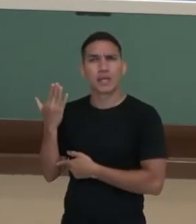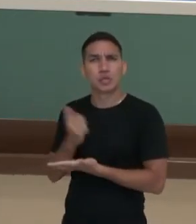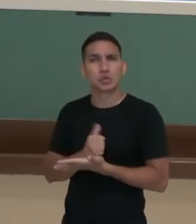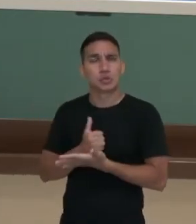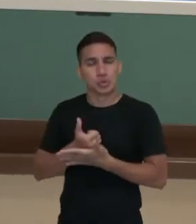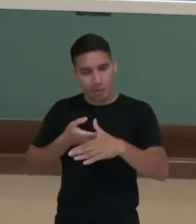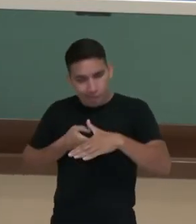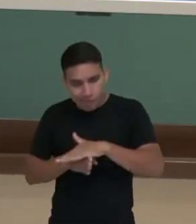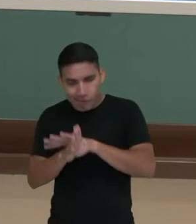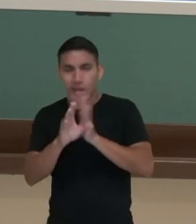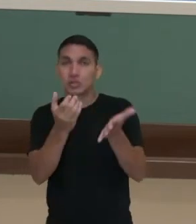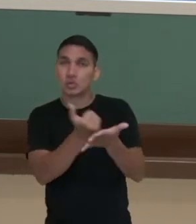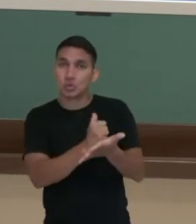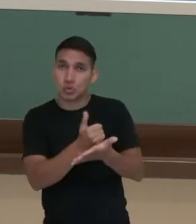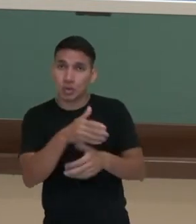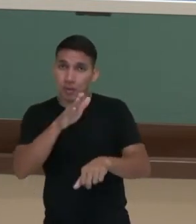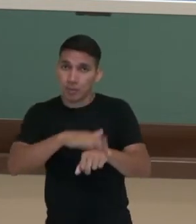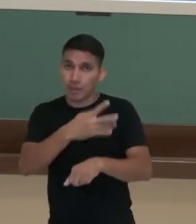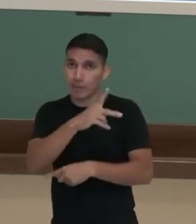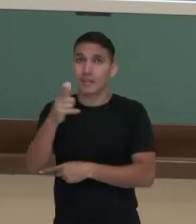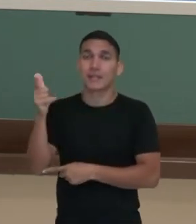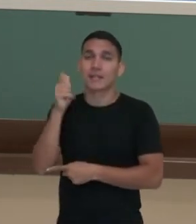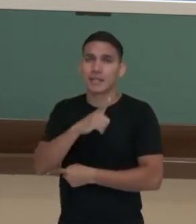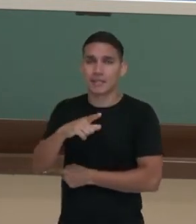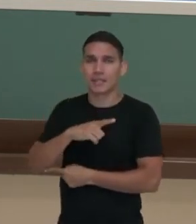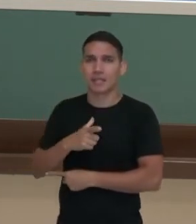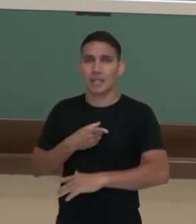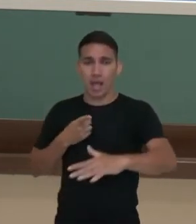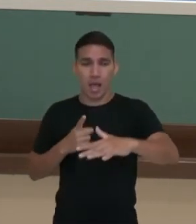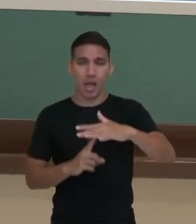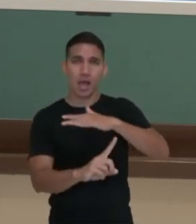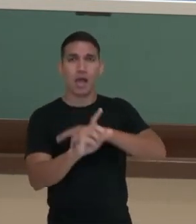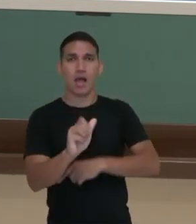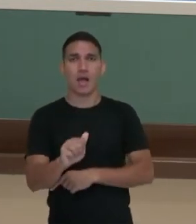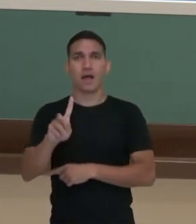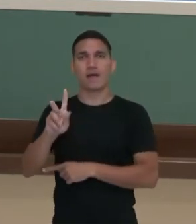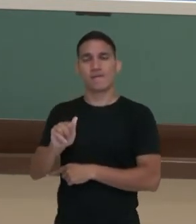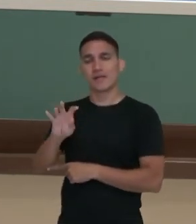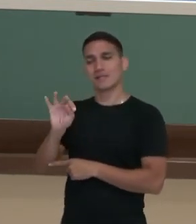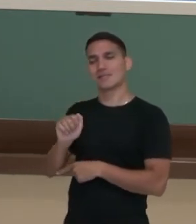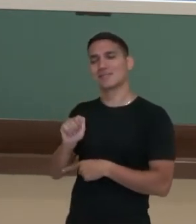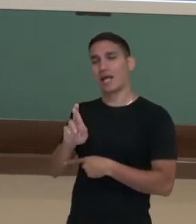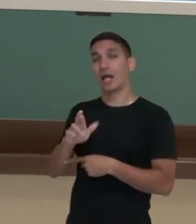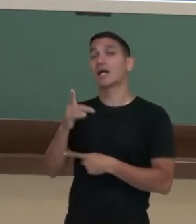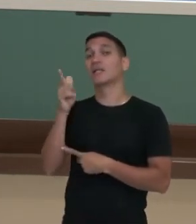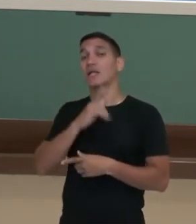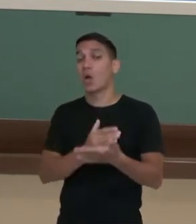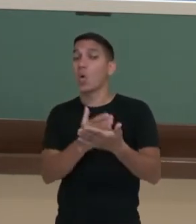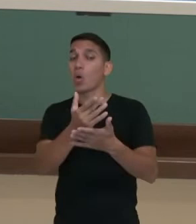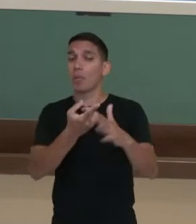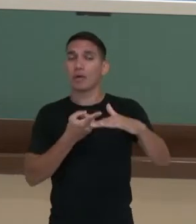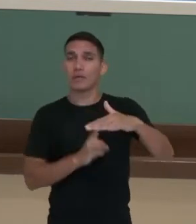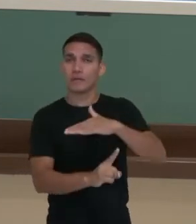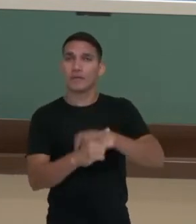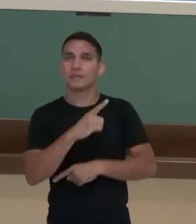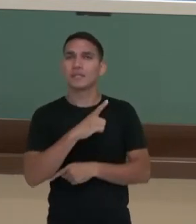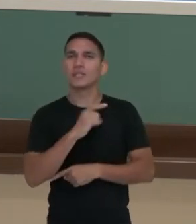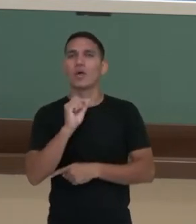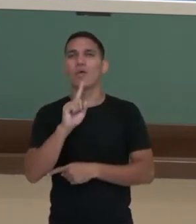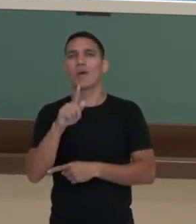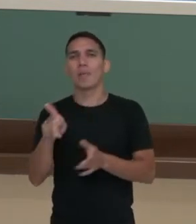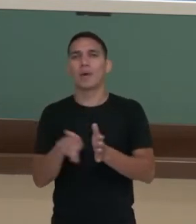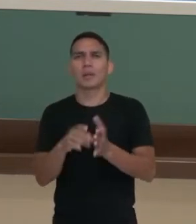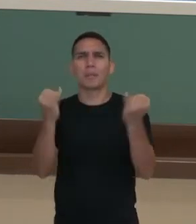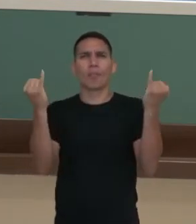nesse jogo, você teria o seu avatar nesse jogo. No início do jogo, o teu avatar seria bem